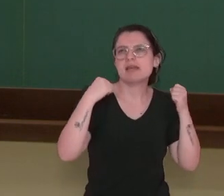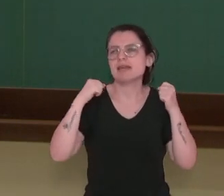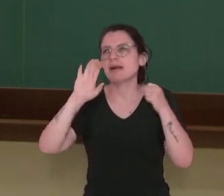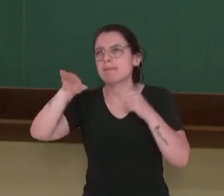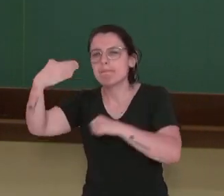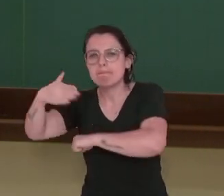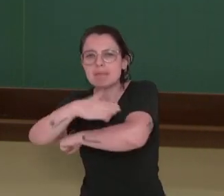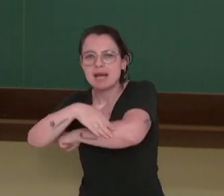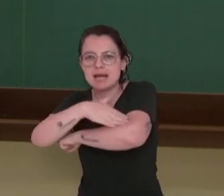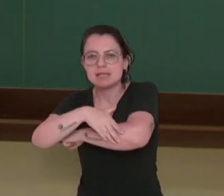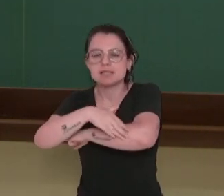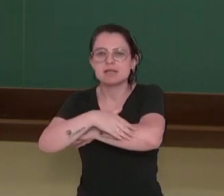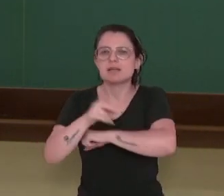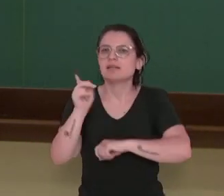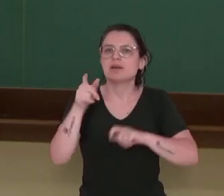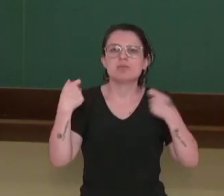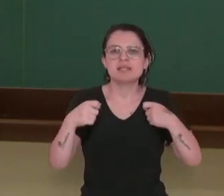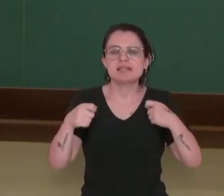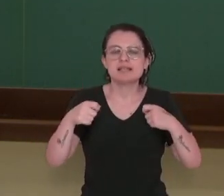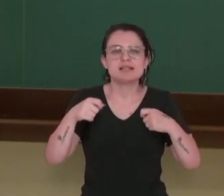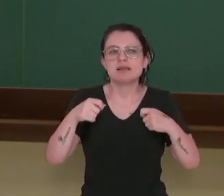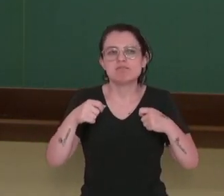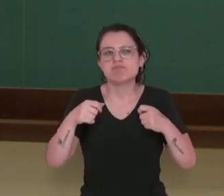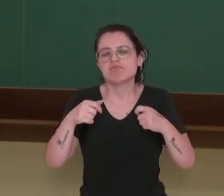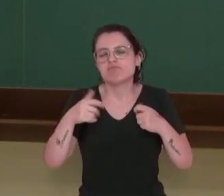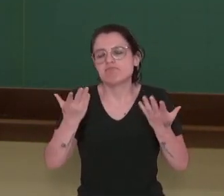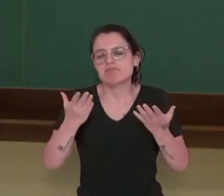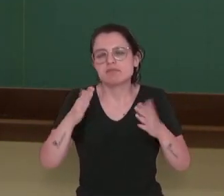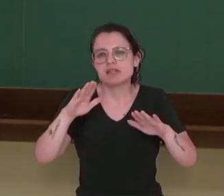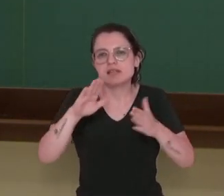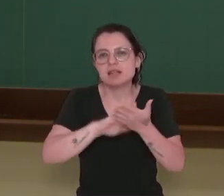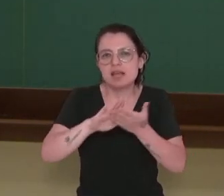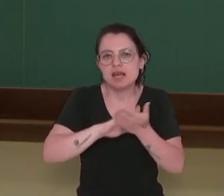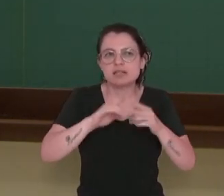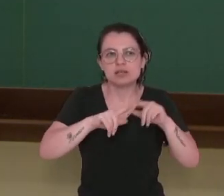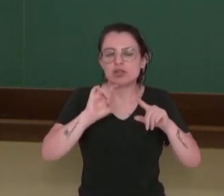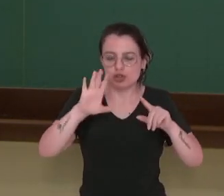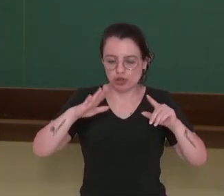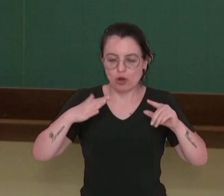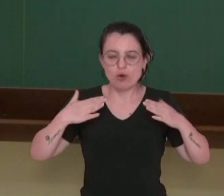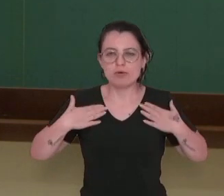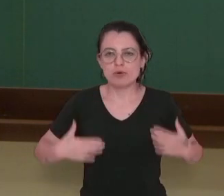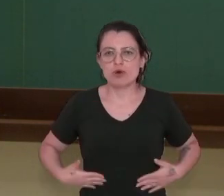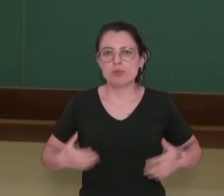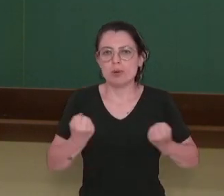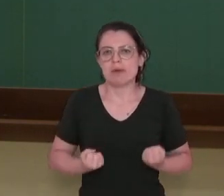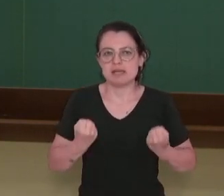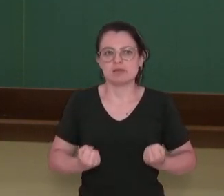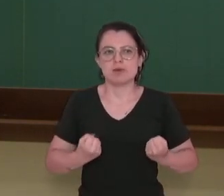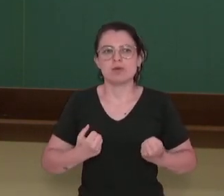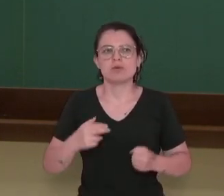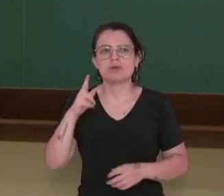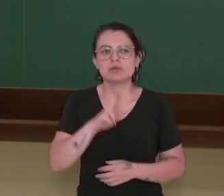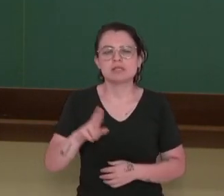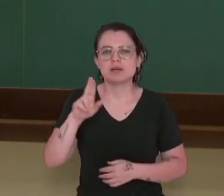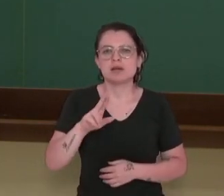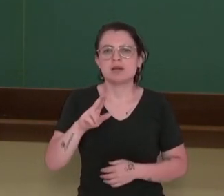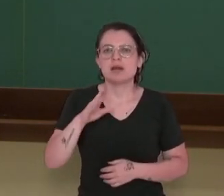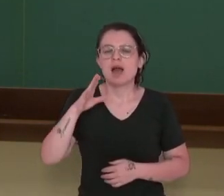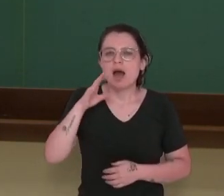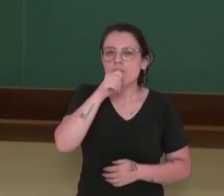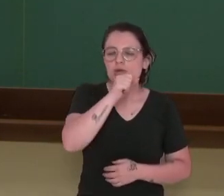praça, não necessita de material nenhum, só é necessário o peso do seu próprio corpo, proporciona um